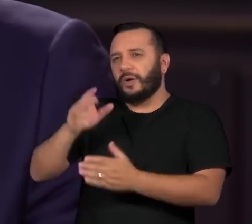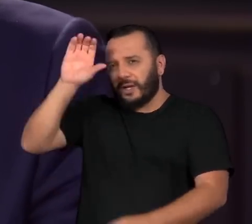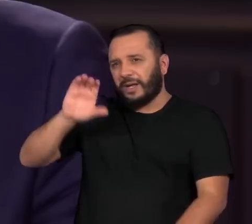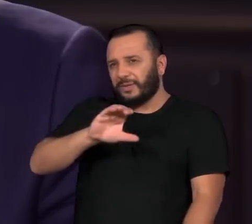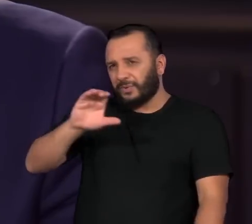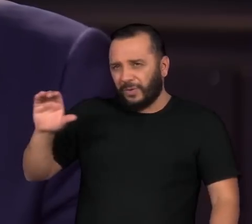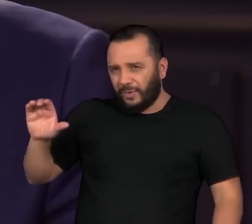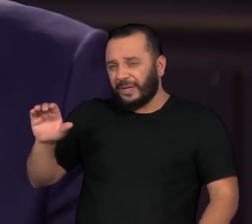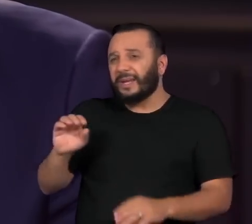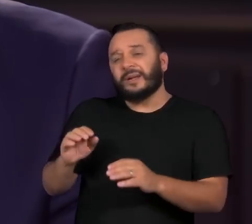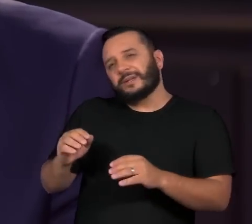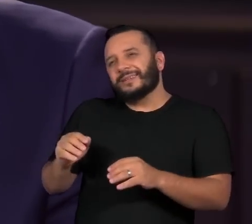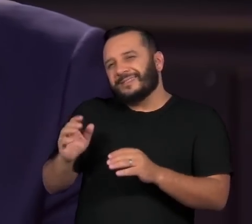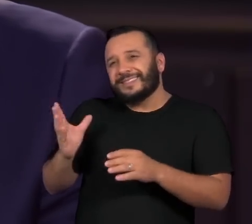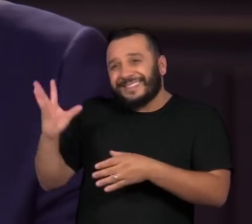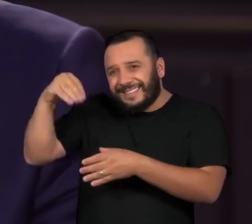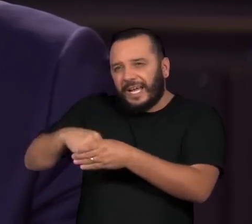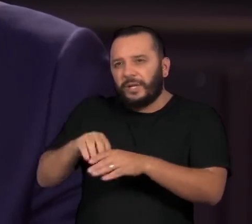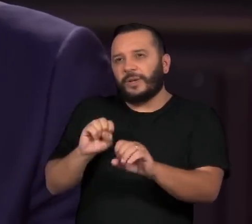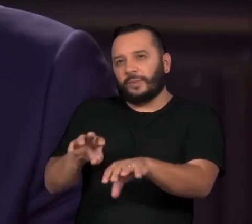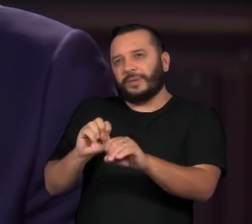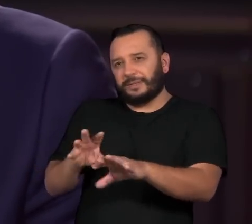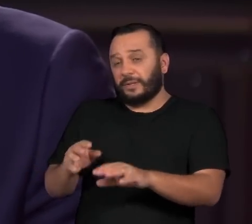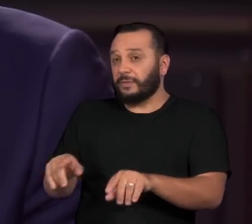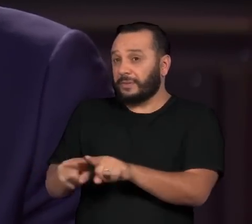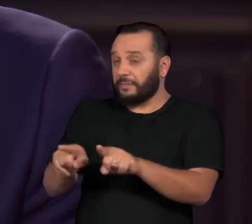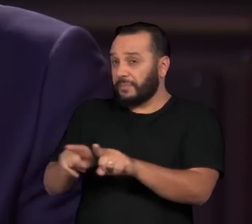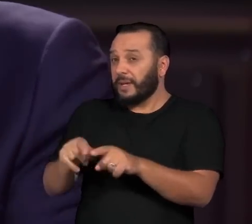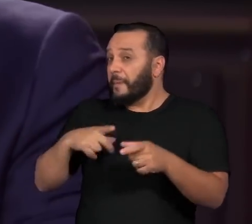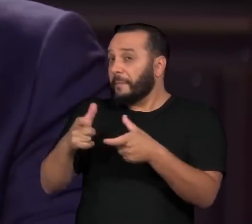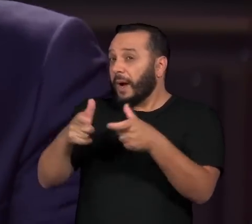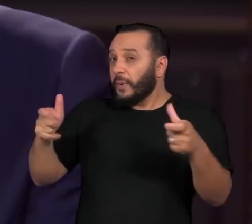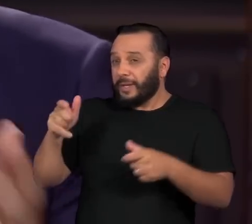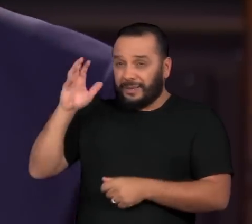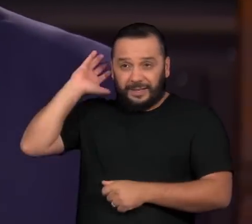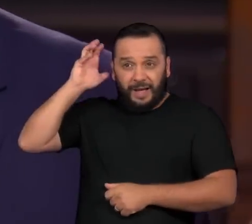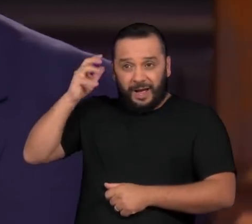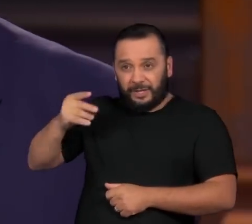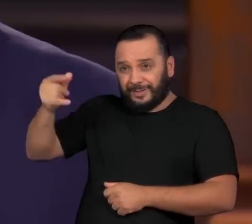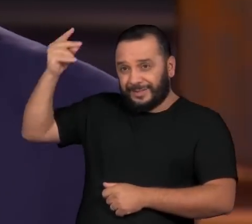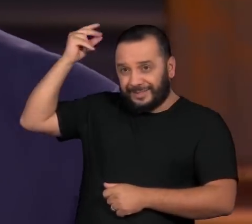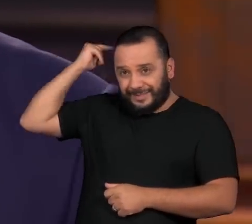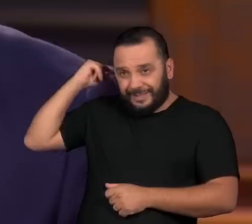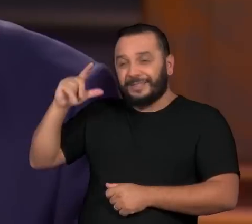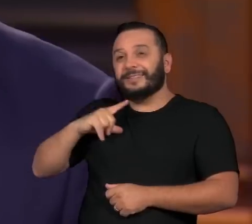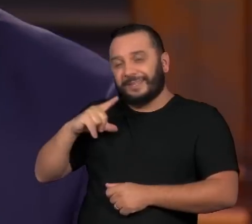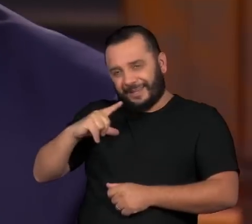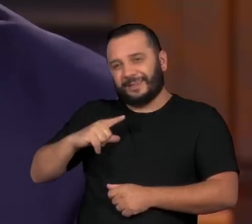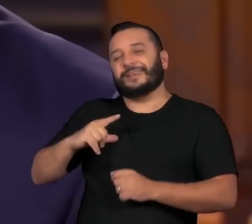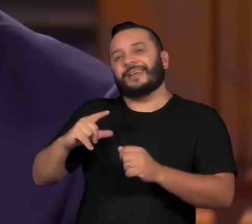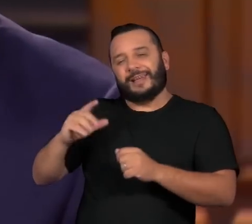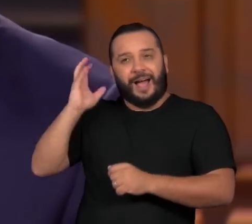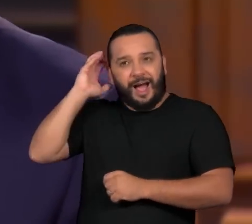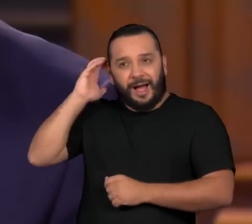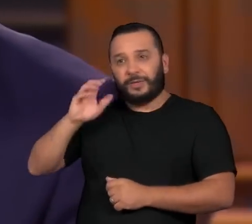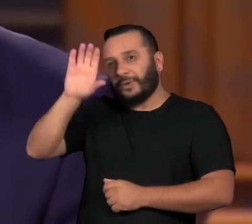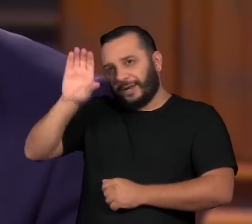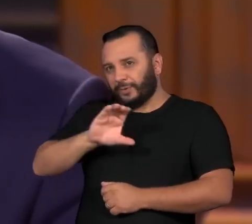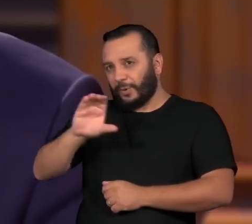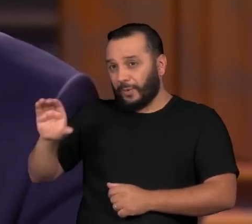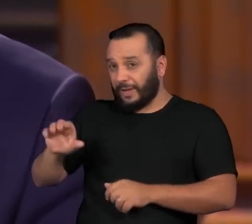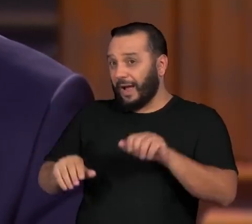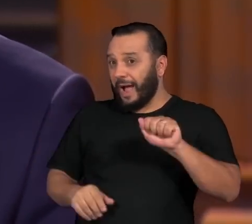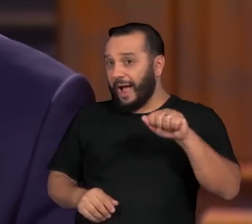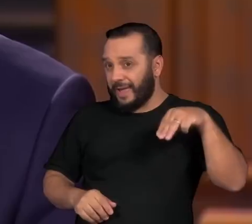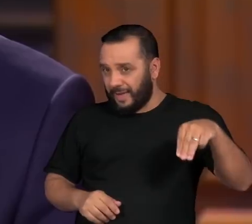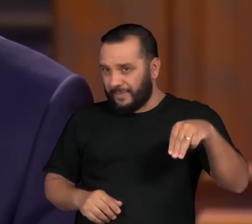que grande parte das rádios eram católicas. É verdade que AMs. Por um tempo, ela